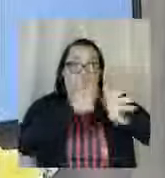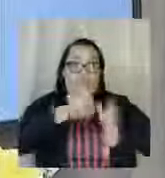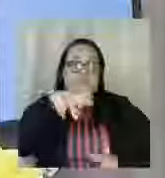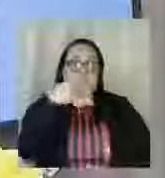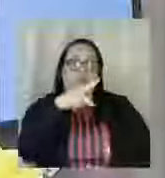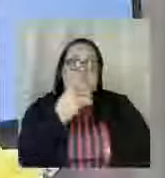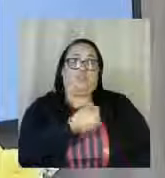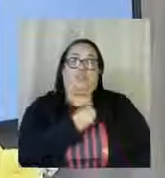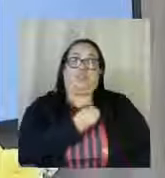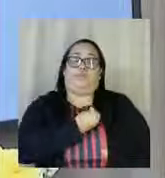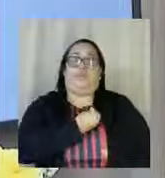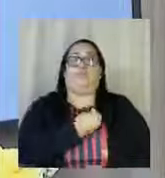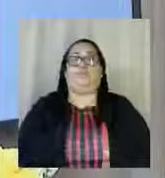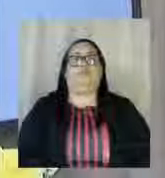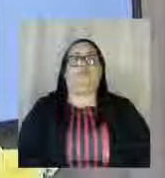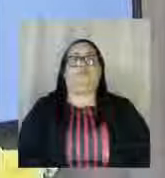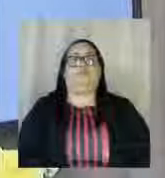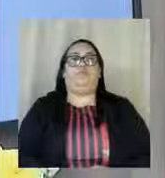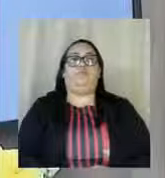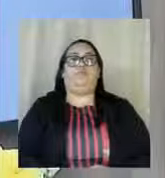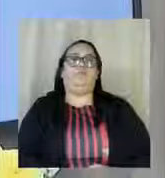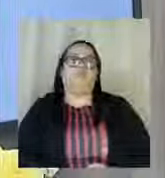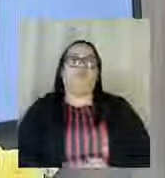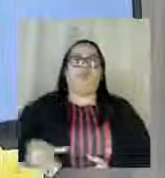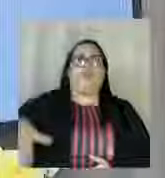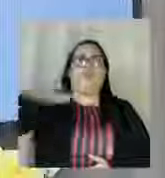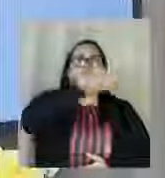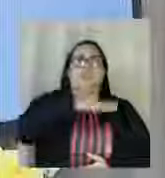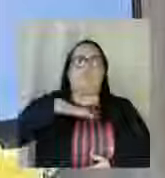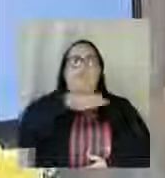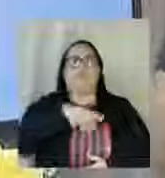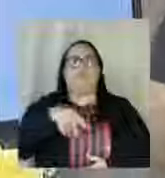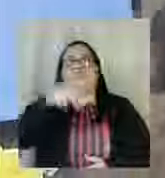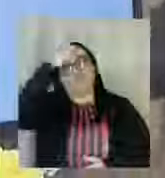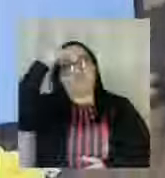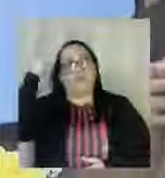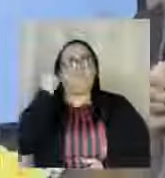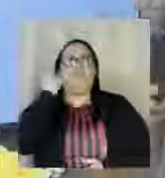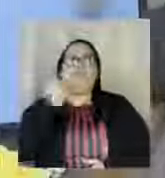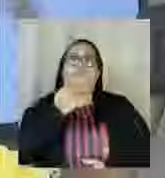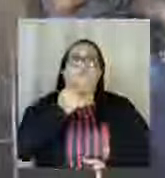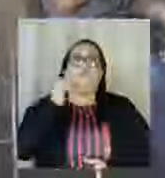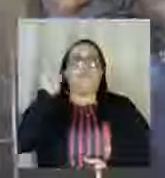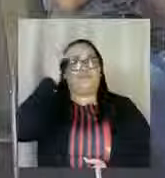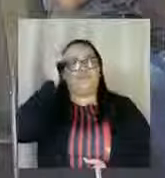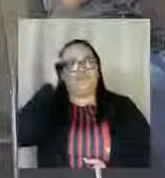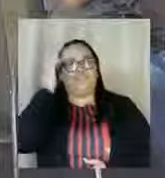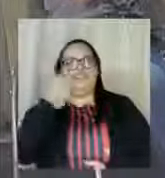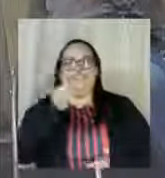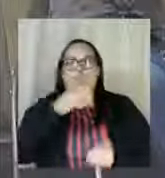universo fascinante do surdo, da pessoa surda? Eu acho que, assim, Valéria, boa noite.